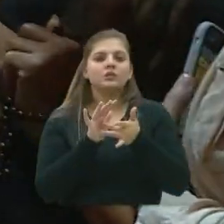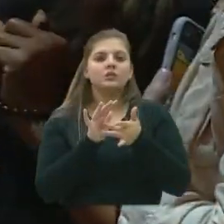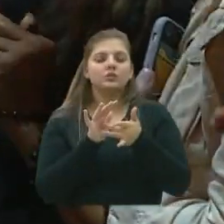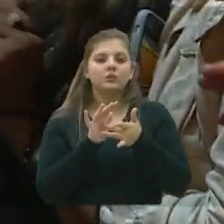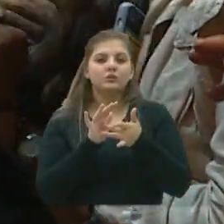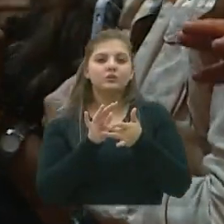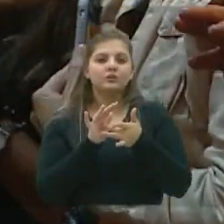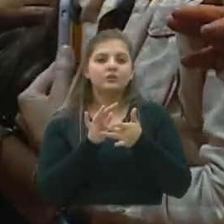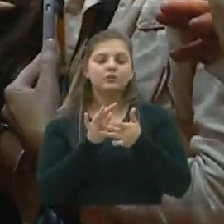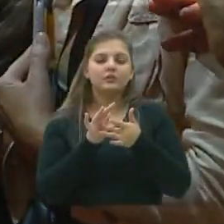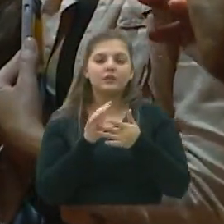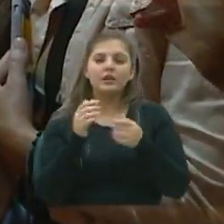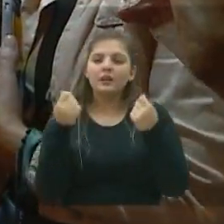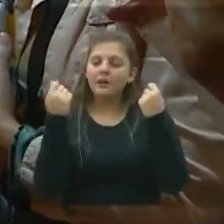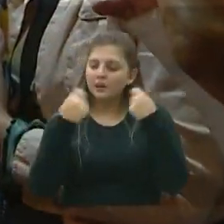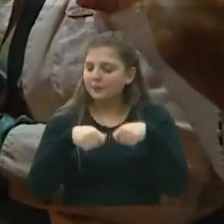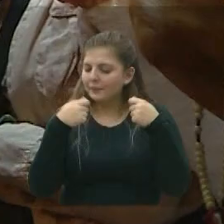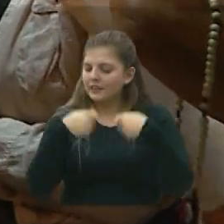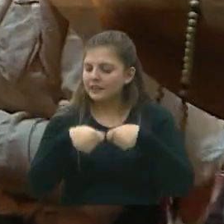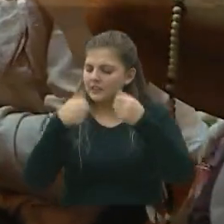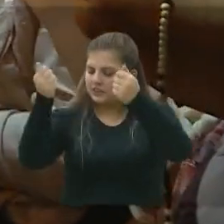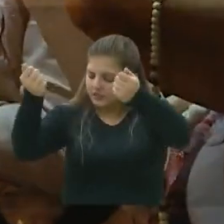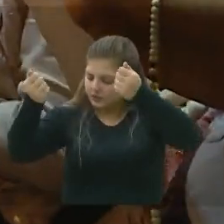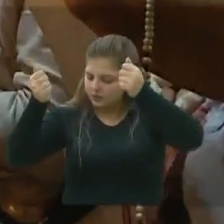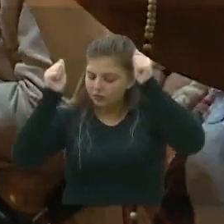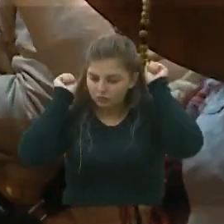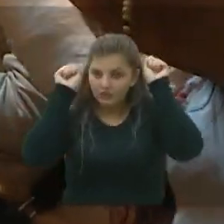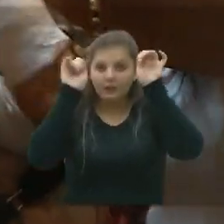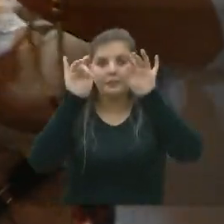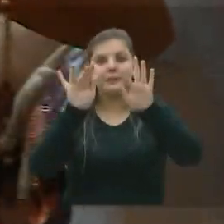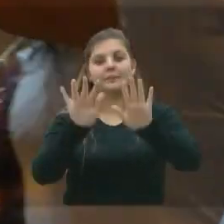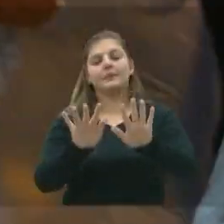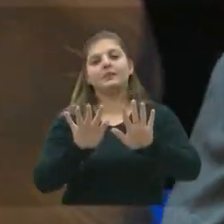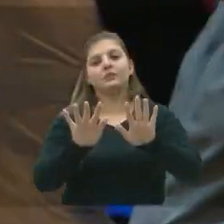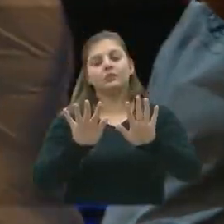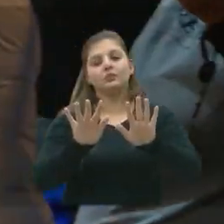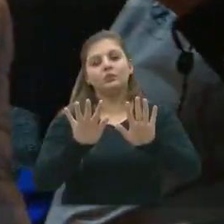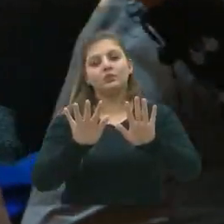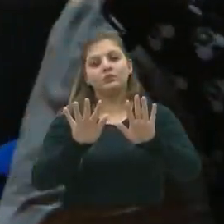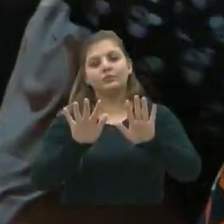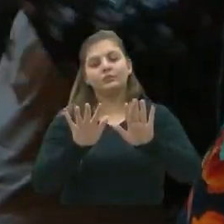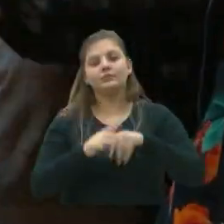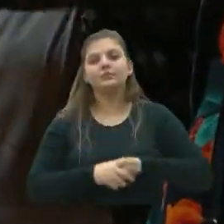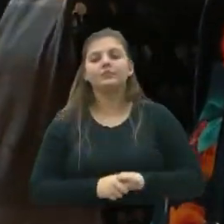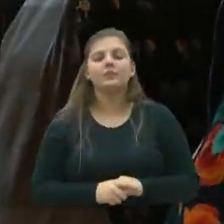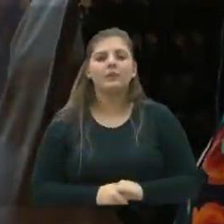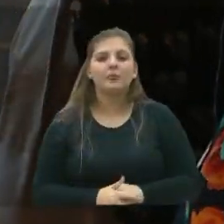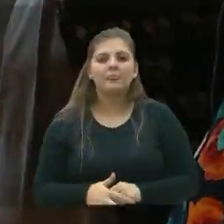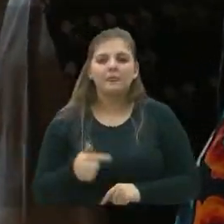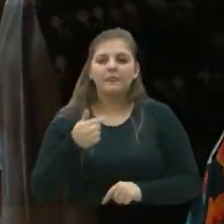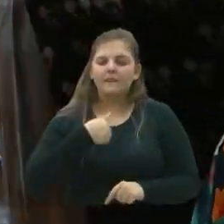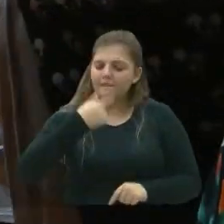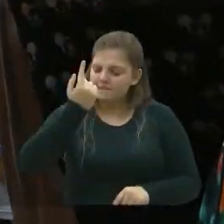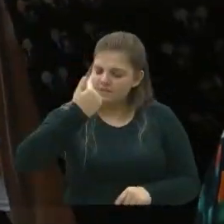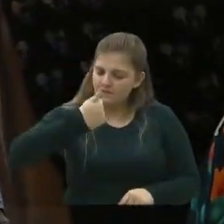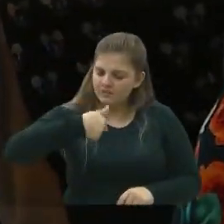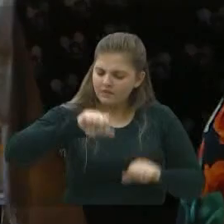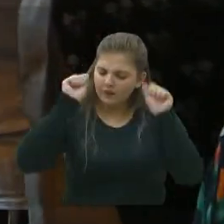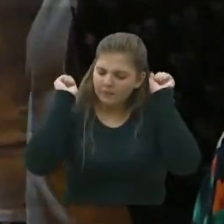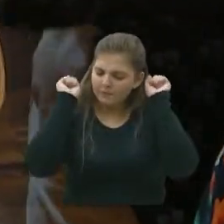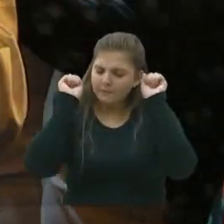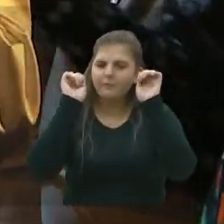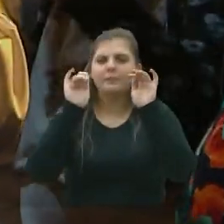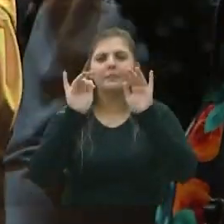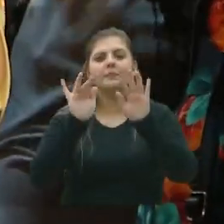abençoa, Jesus. Eu preciso desta bênção, Jesus. Eu preciso desta bênção, Jesus. Eu vou levar esta